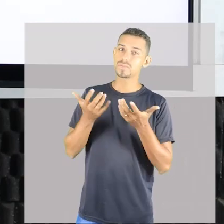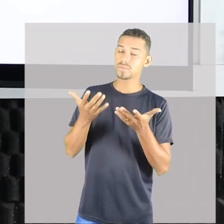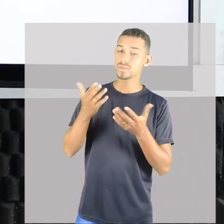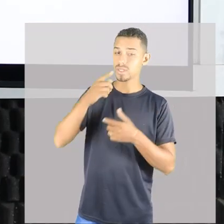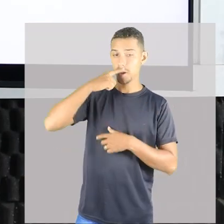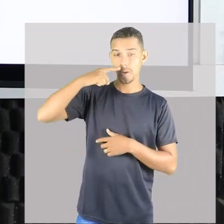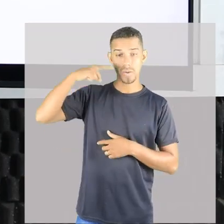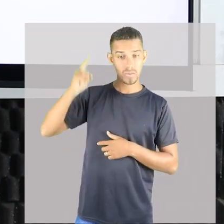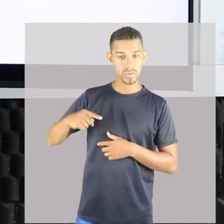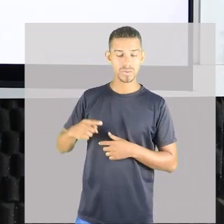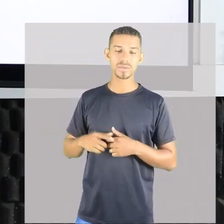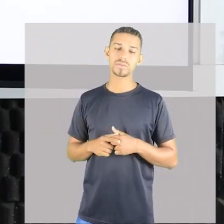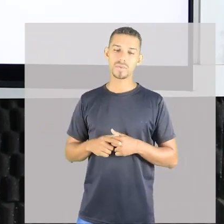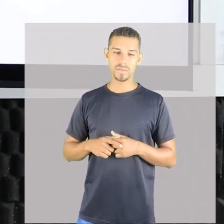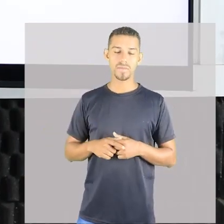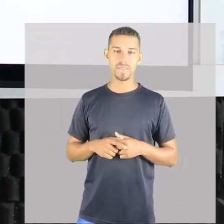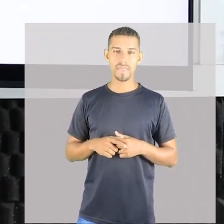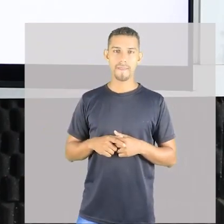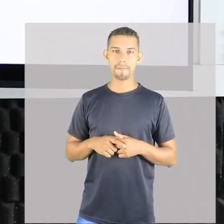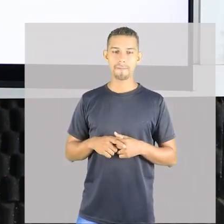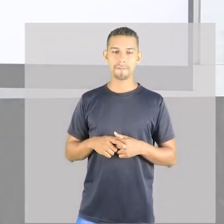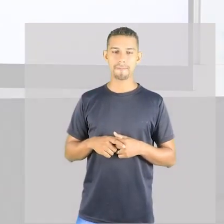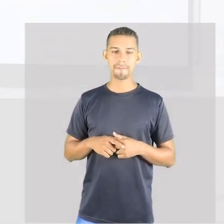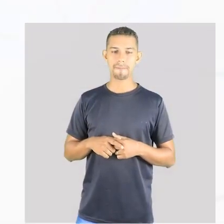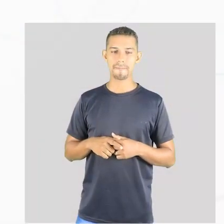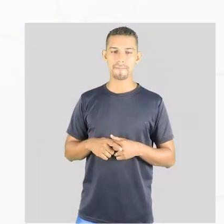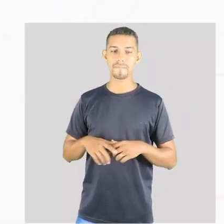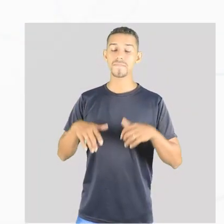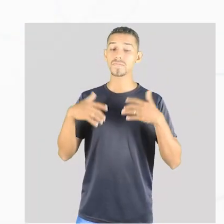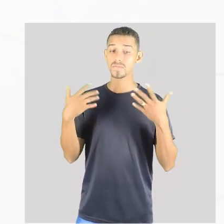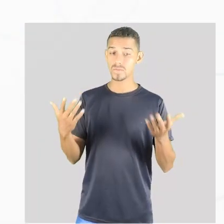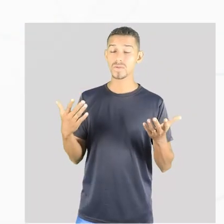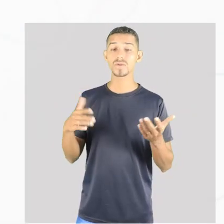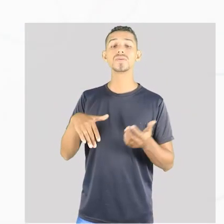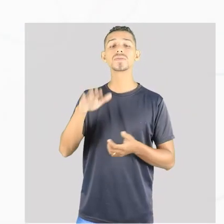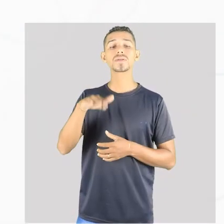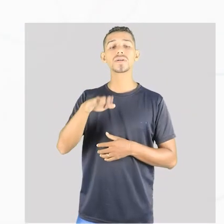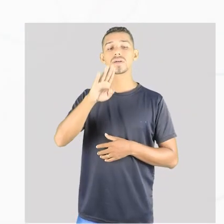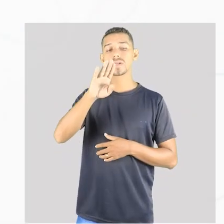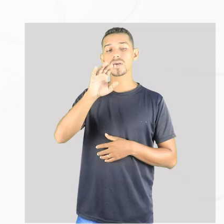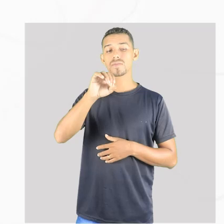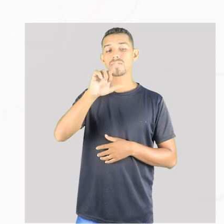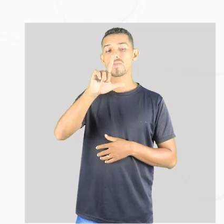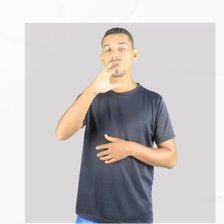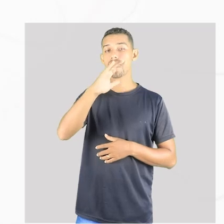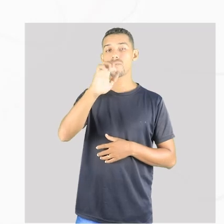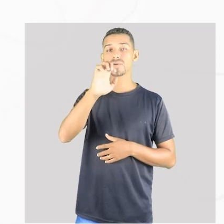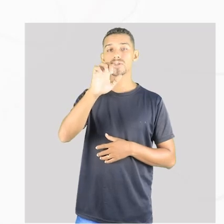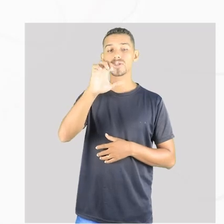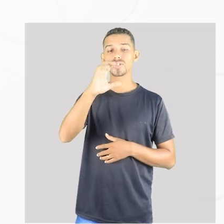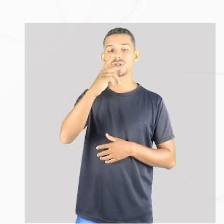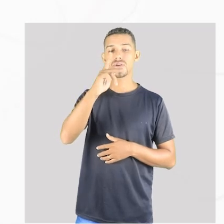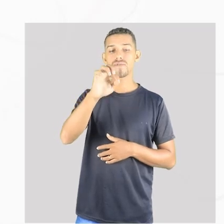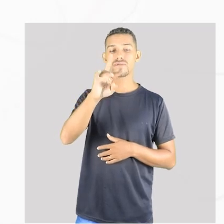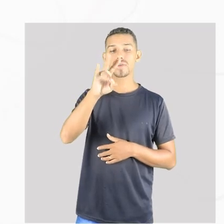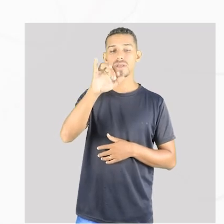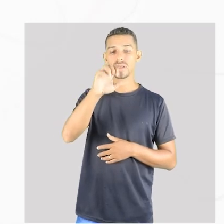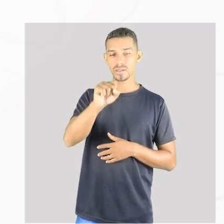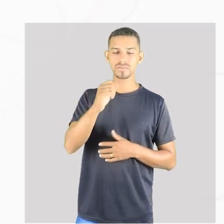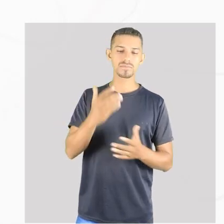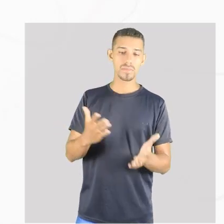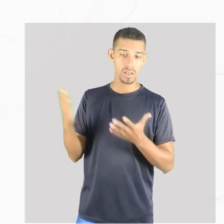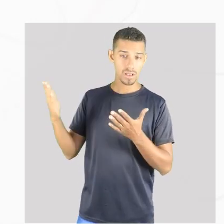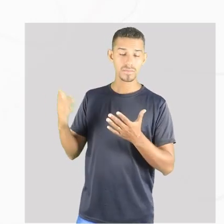Rússia. Mas vamos ver um pouco mais à frente. Bom, e quem eram os bolcheviques? Eram liderados por Lenin, que defendiam